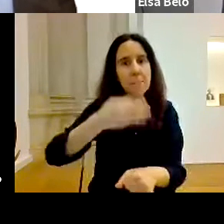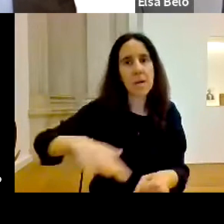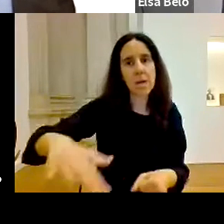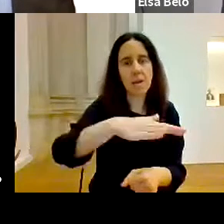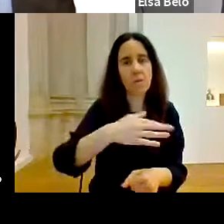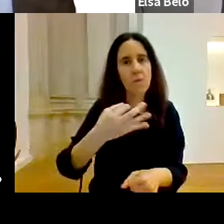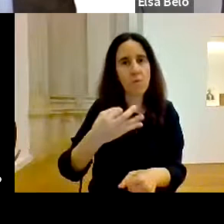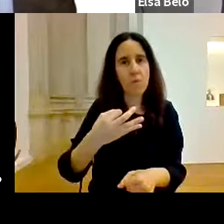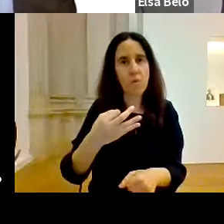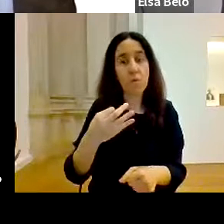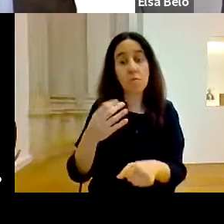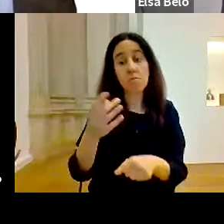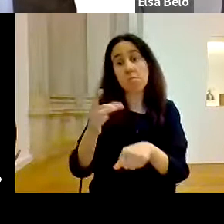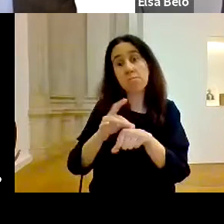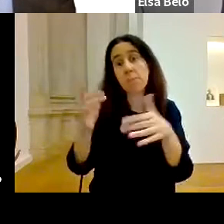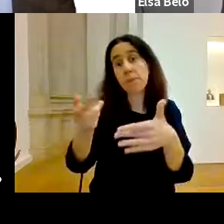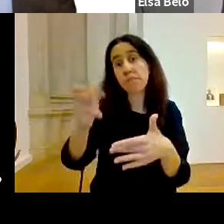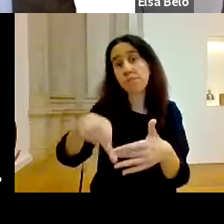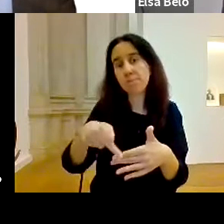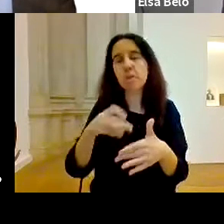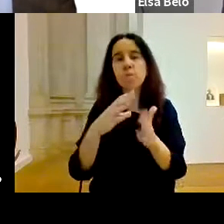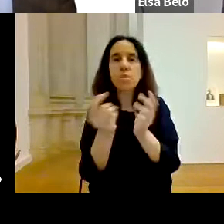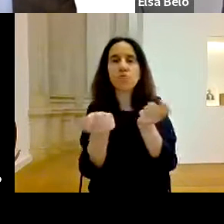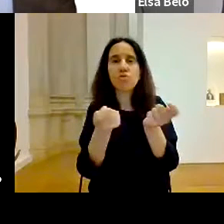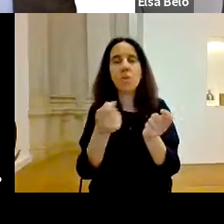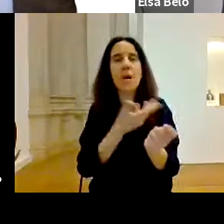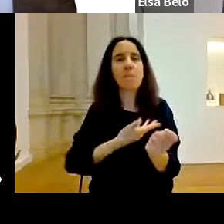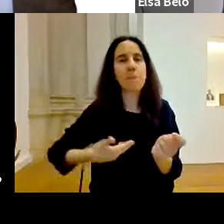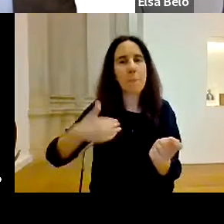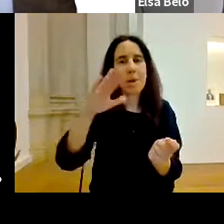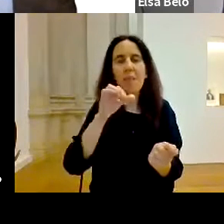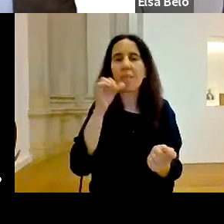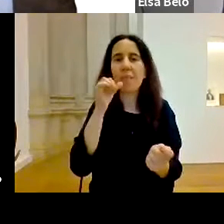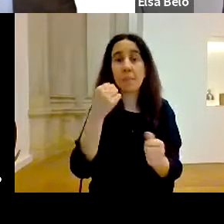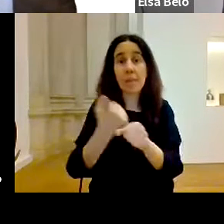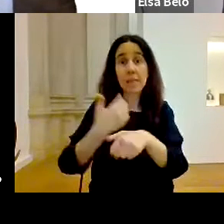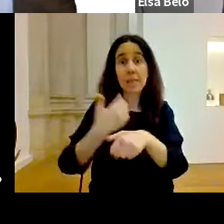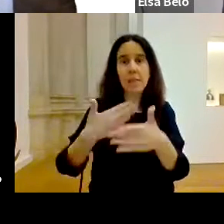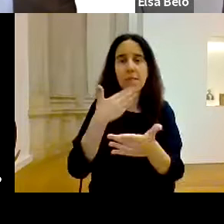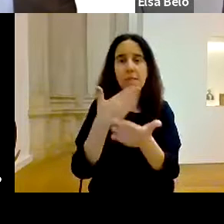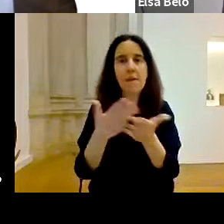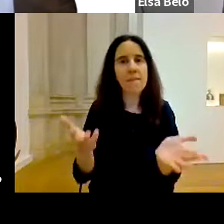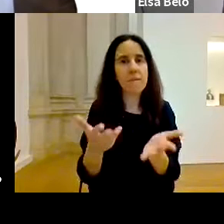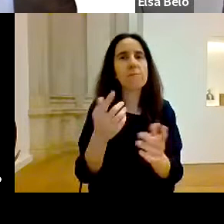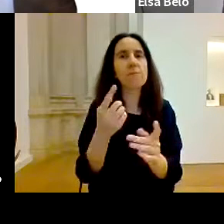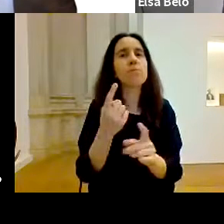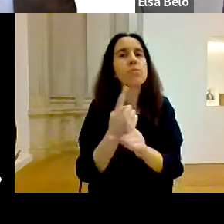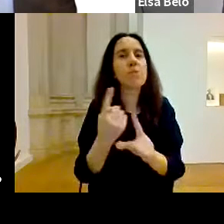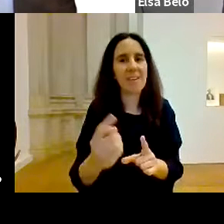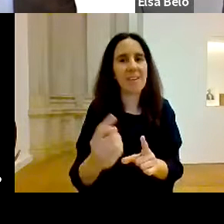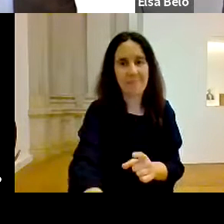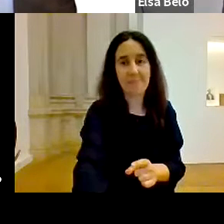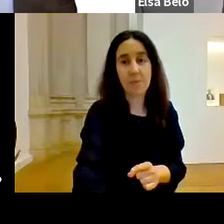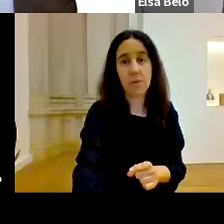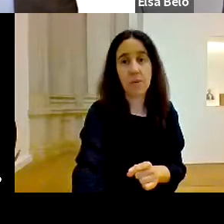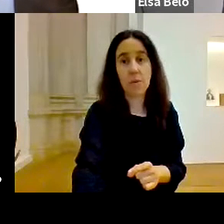foram confrontadas com a pandemia, que tinham um modelo de gestão mais matricial, normalmente viram a sua atividade potenciada. Porquê? Porque